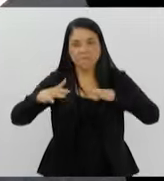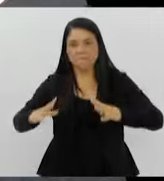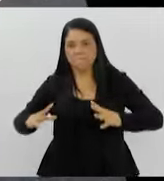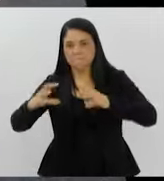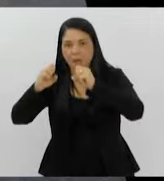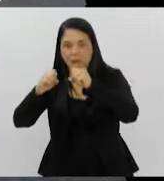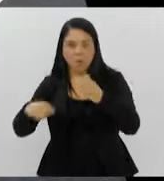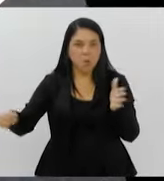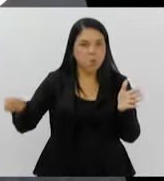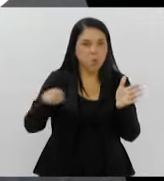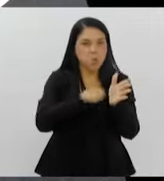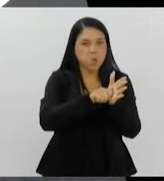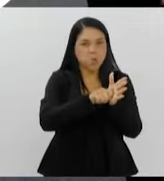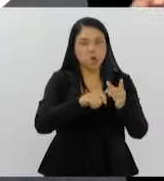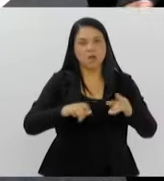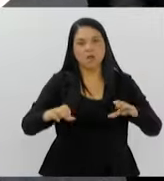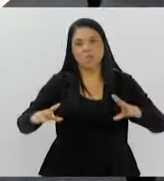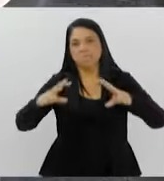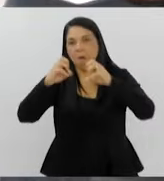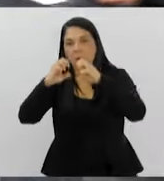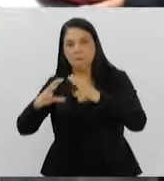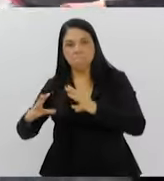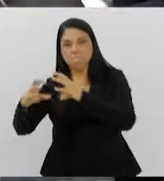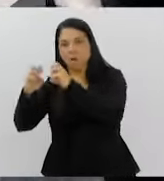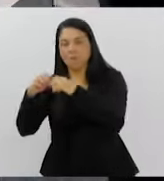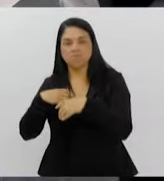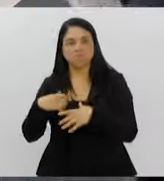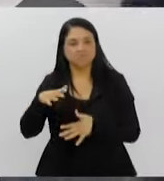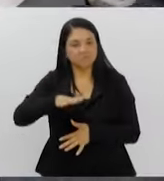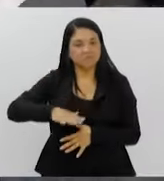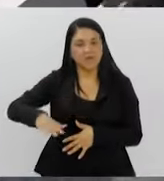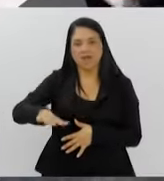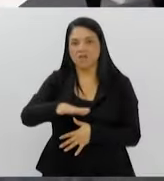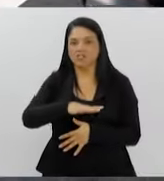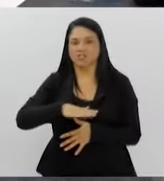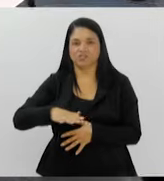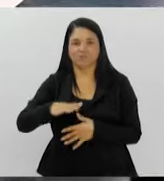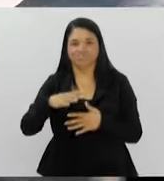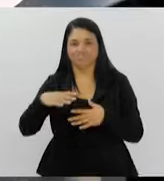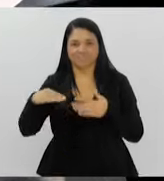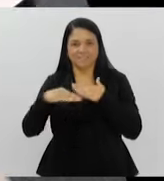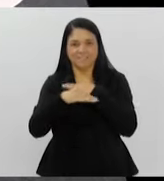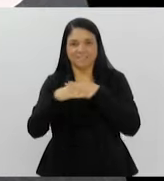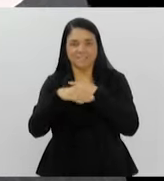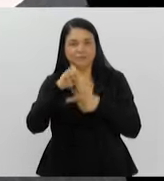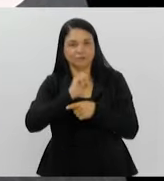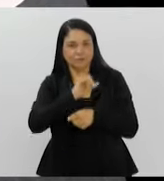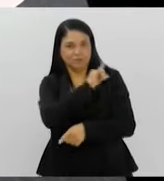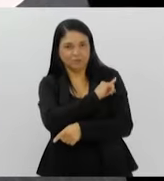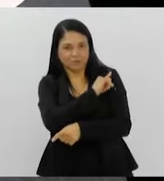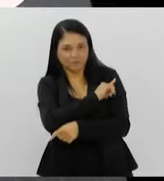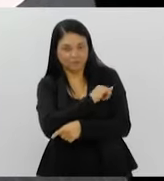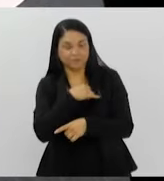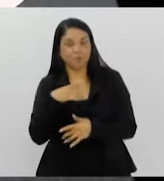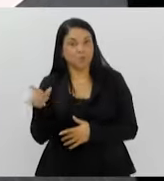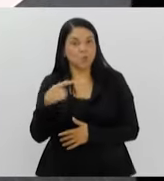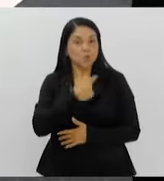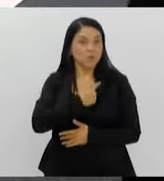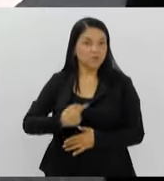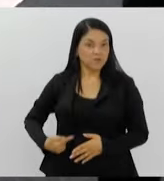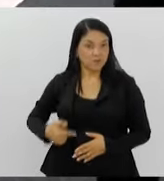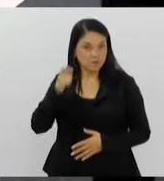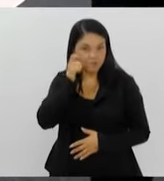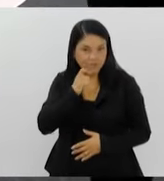quadrilheiros enfim esse caos que reina na Região Metropolitana e o governador acha